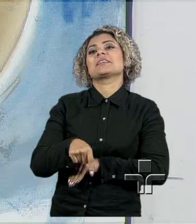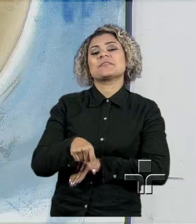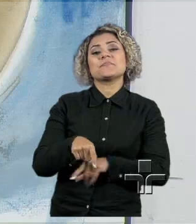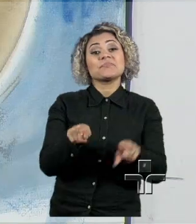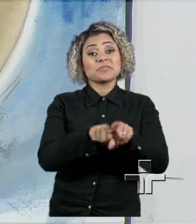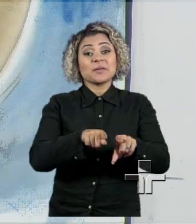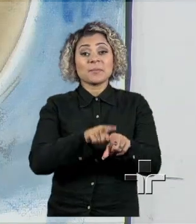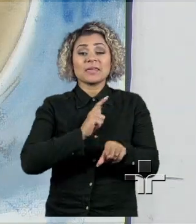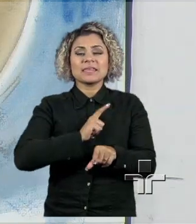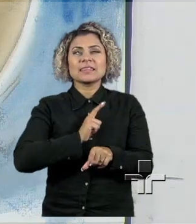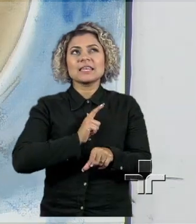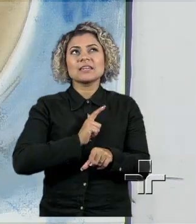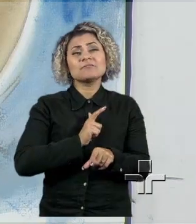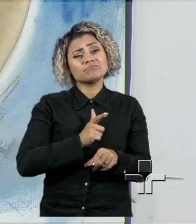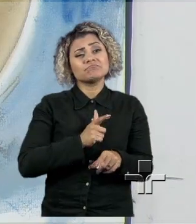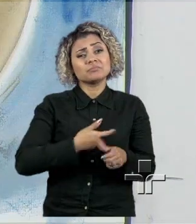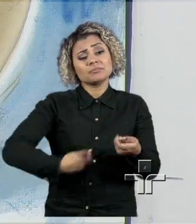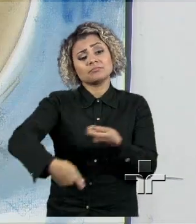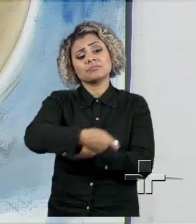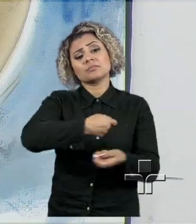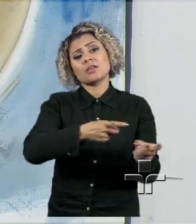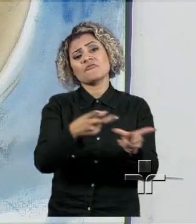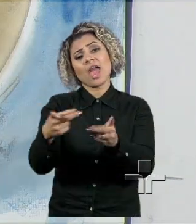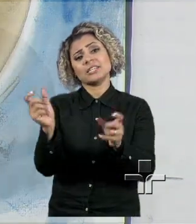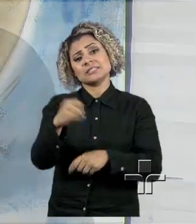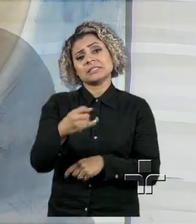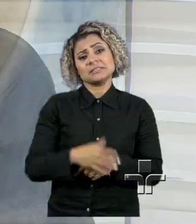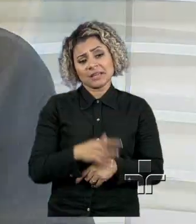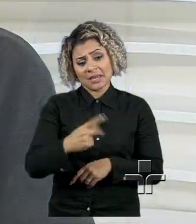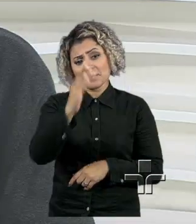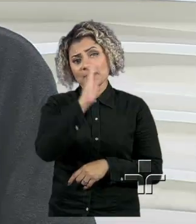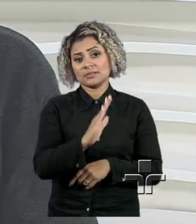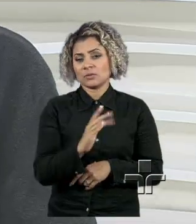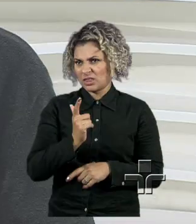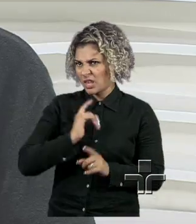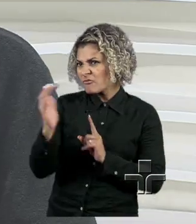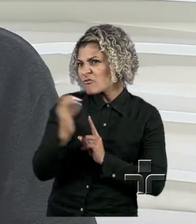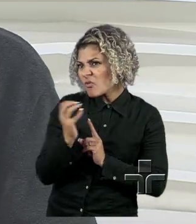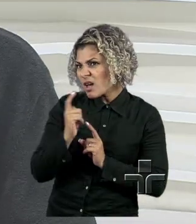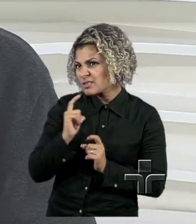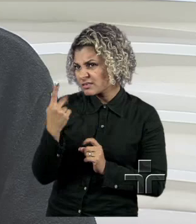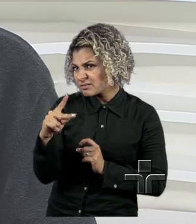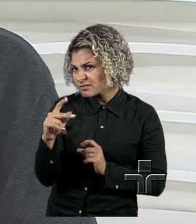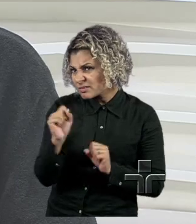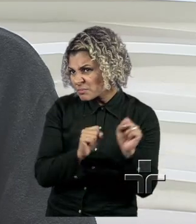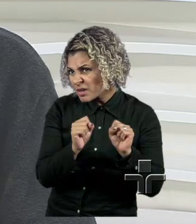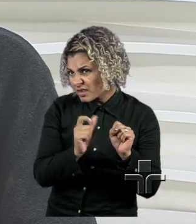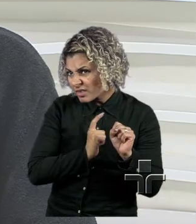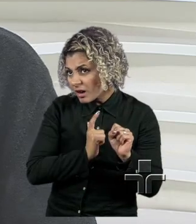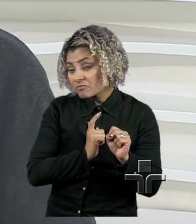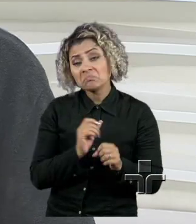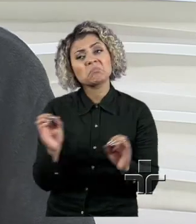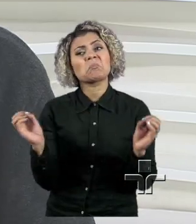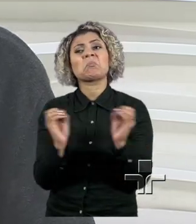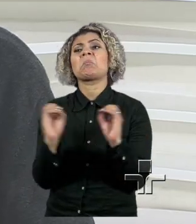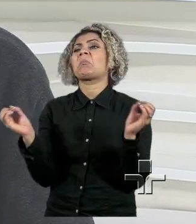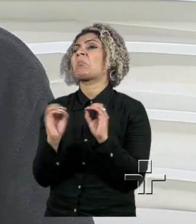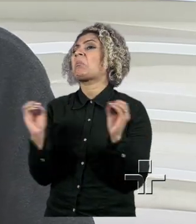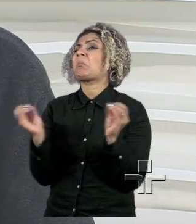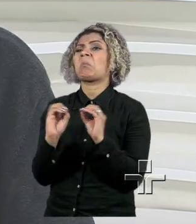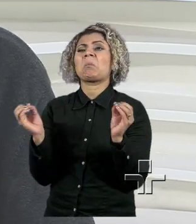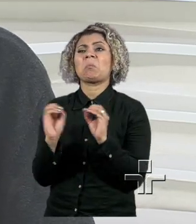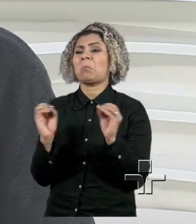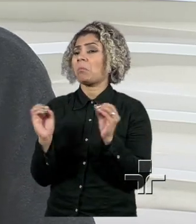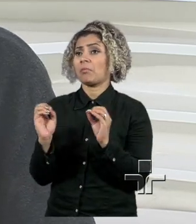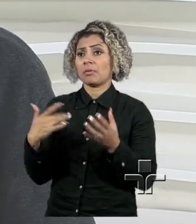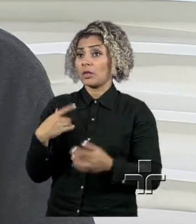Eles vieram para cá porque tem mercado, né? E teve impacto? Não, eles são muito ainda, enquanto nós